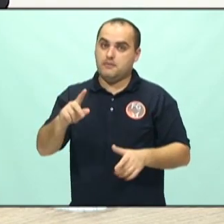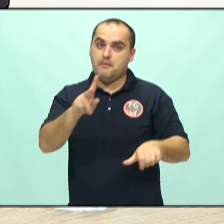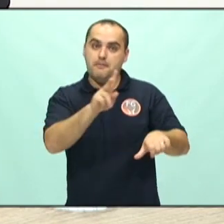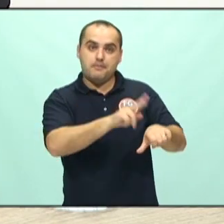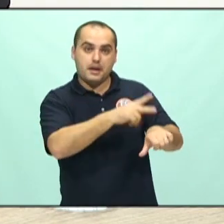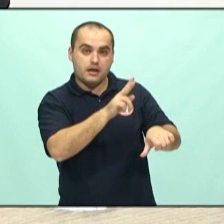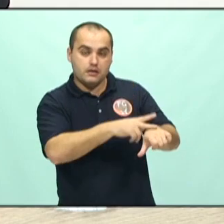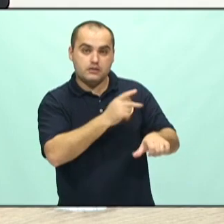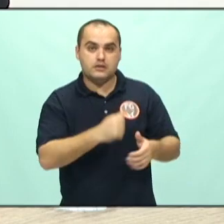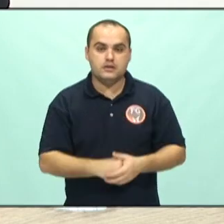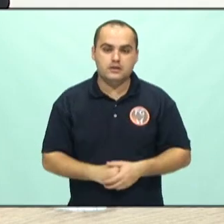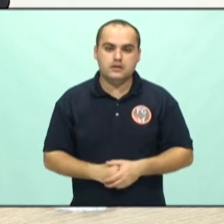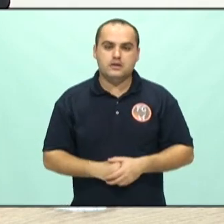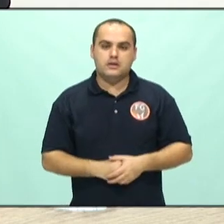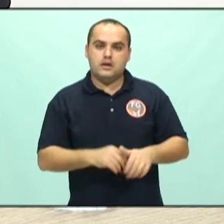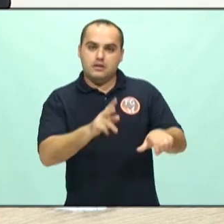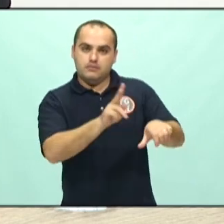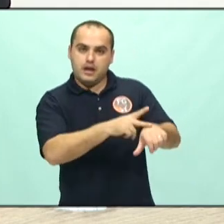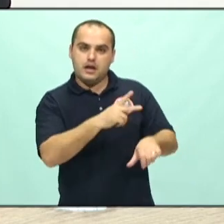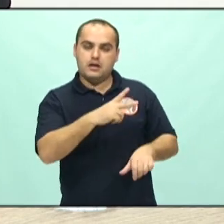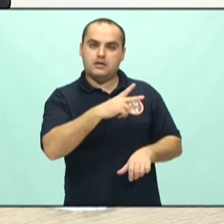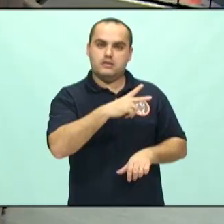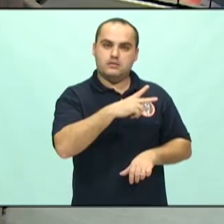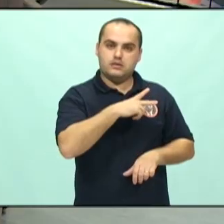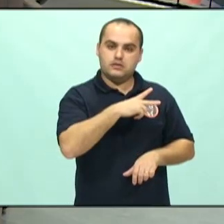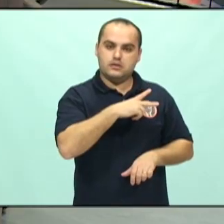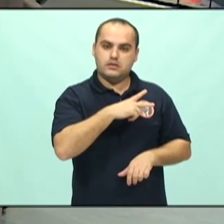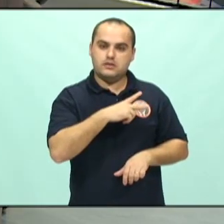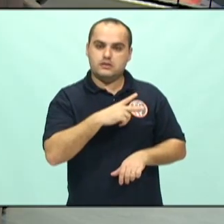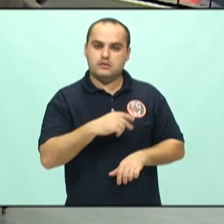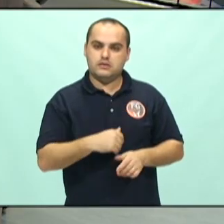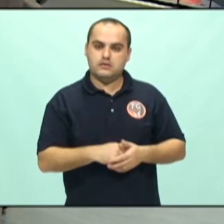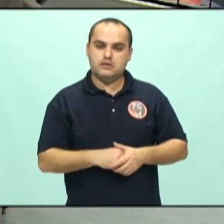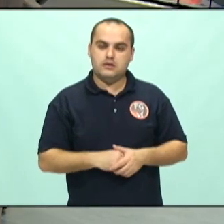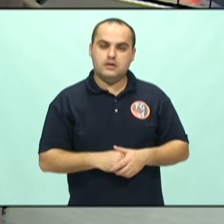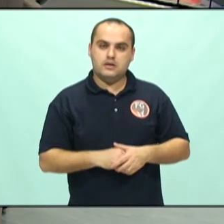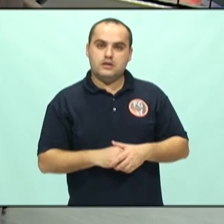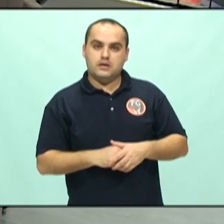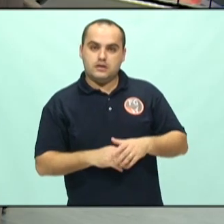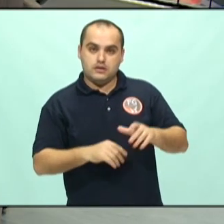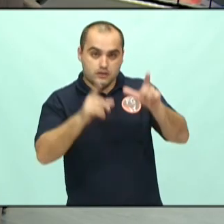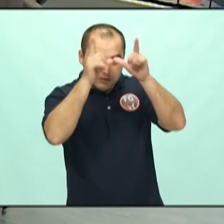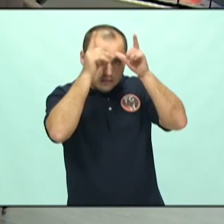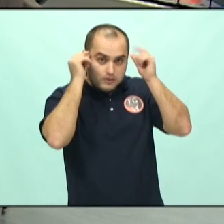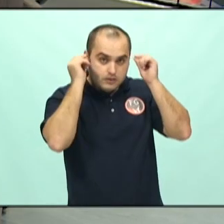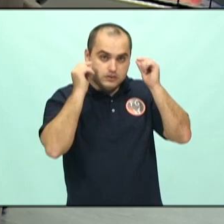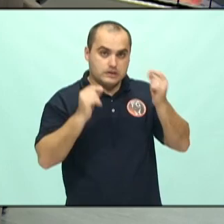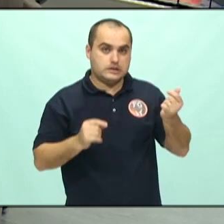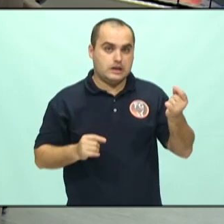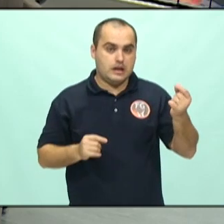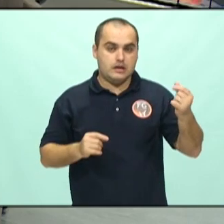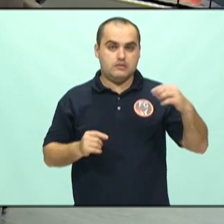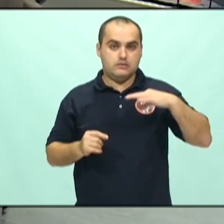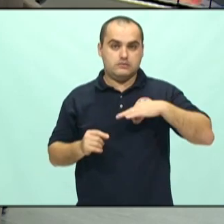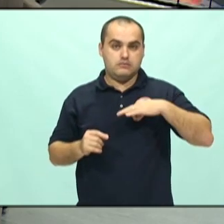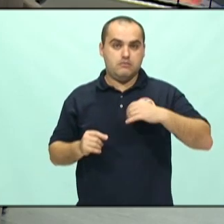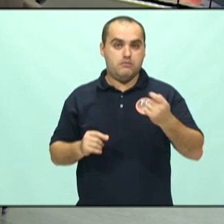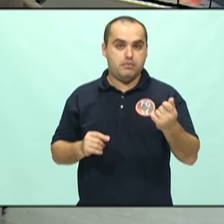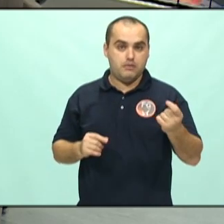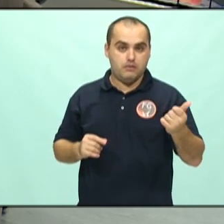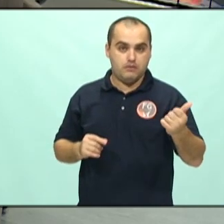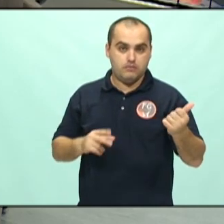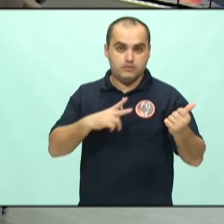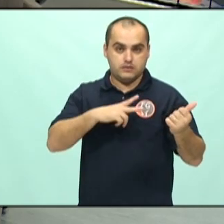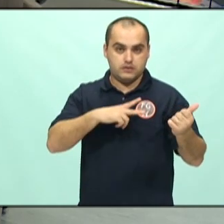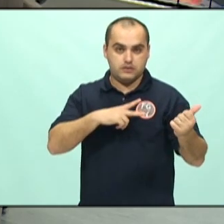Penha terceirizou o PA, a técnica de enfermagem terceirizada ganhava menos que a efetiva. Ganhava mais ou menos? A